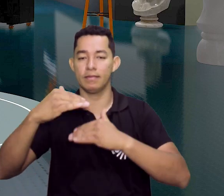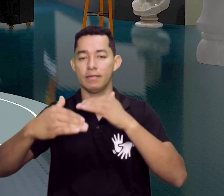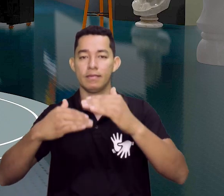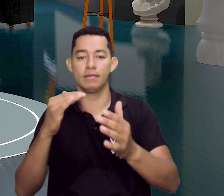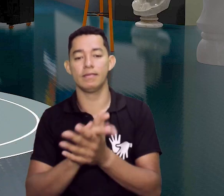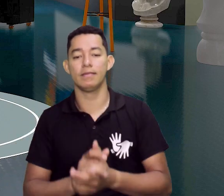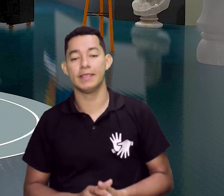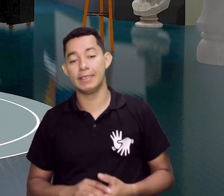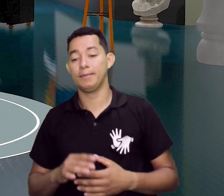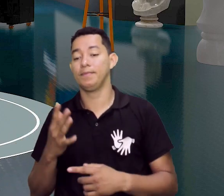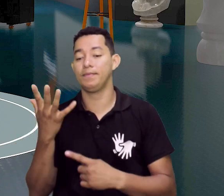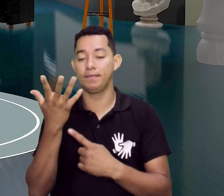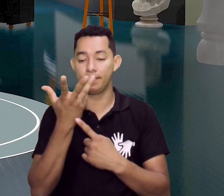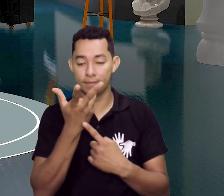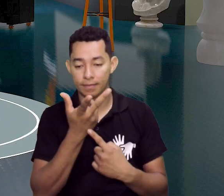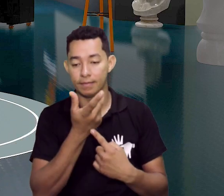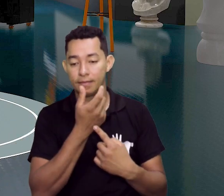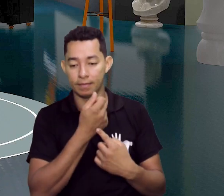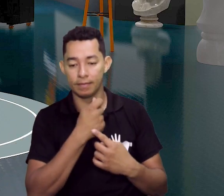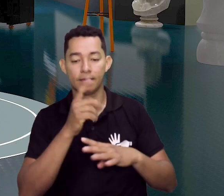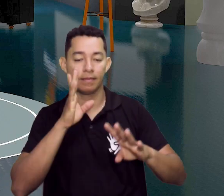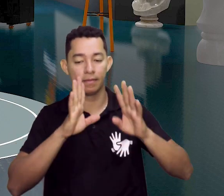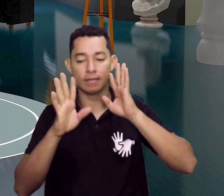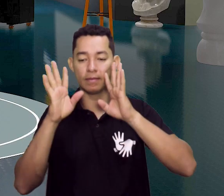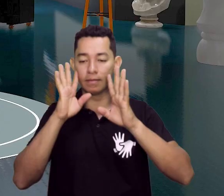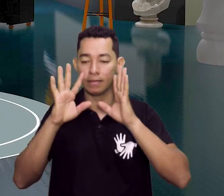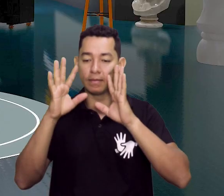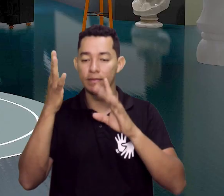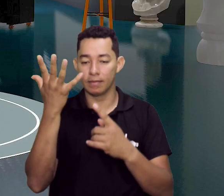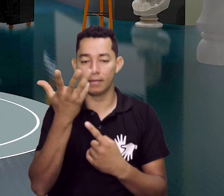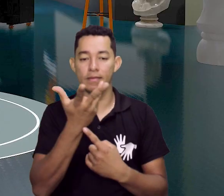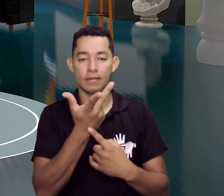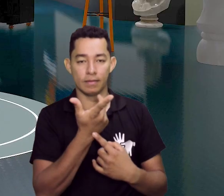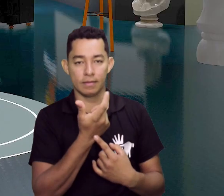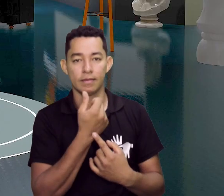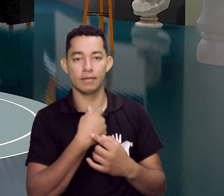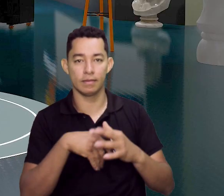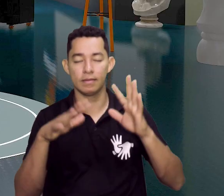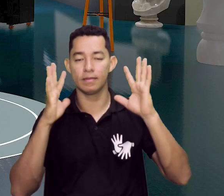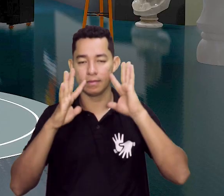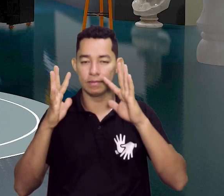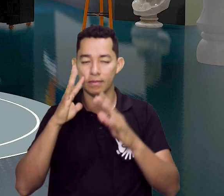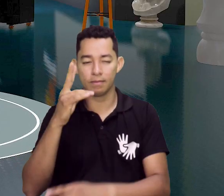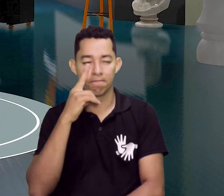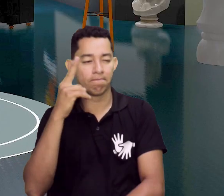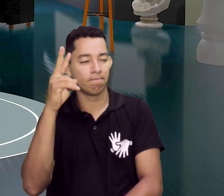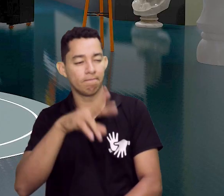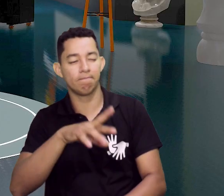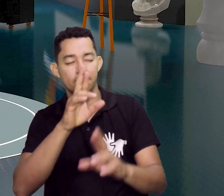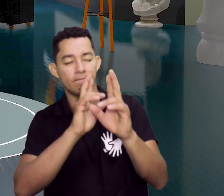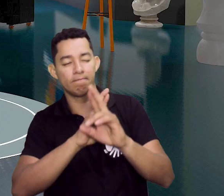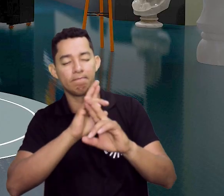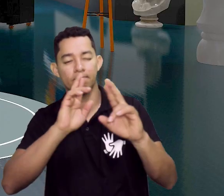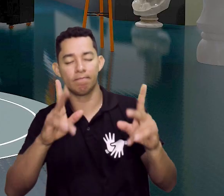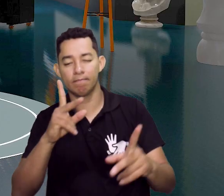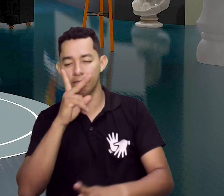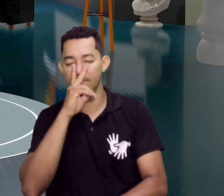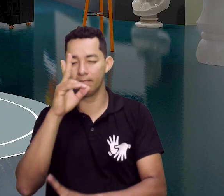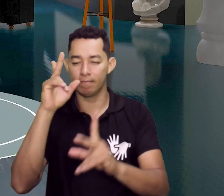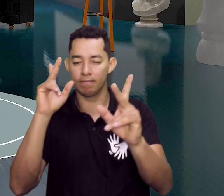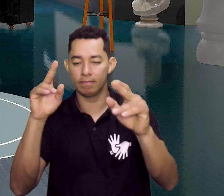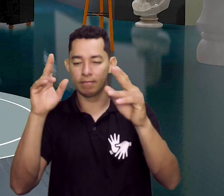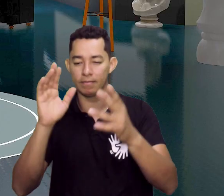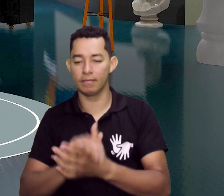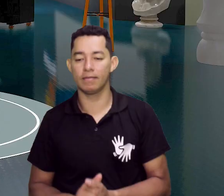quem produz. Arte é tão legal, arte é tão legal, você vê diferente